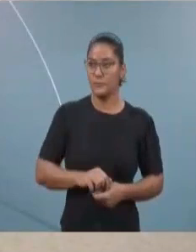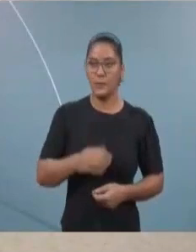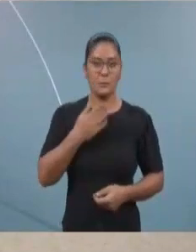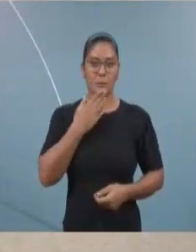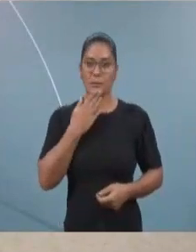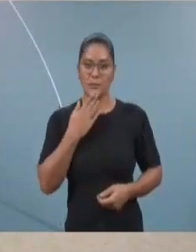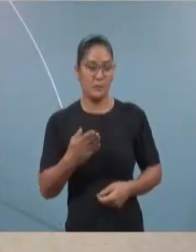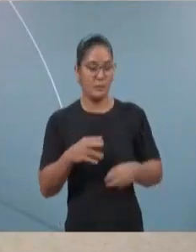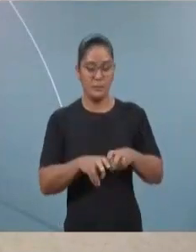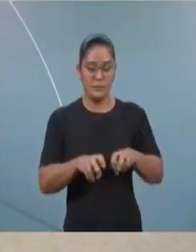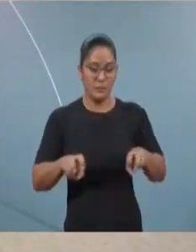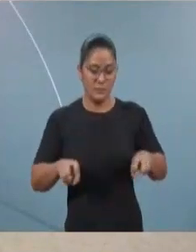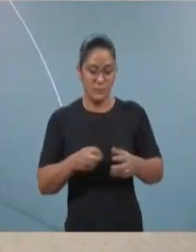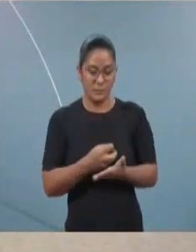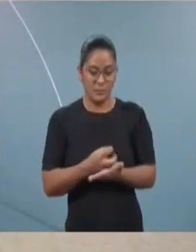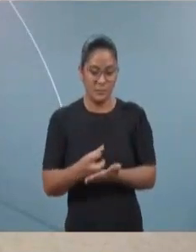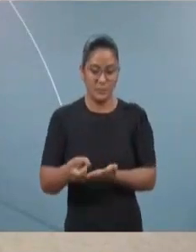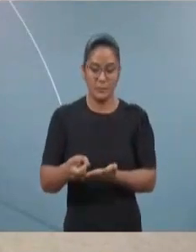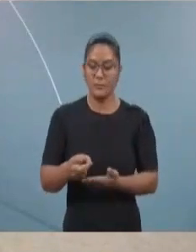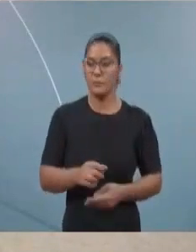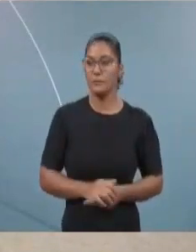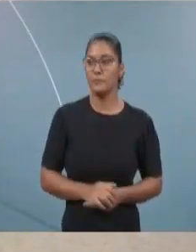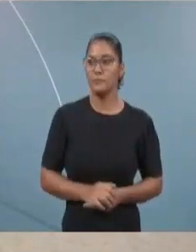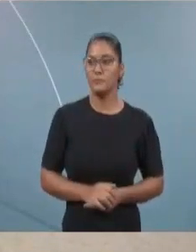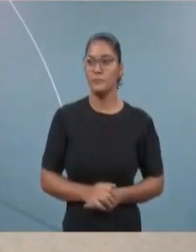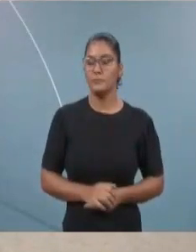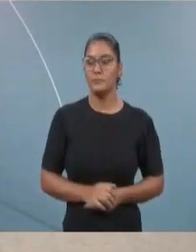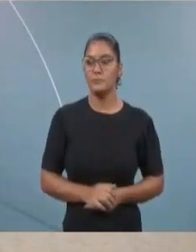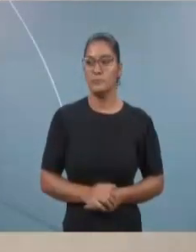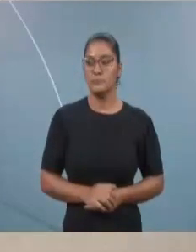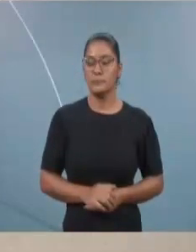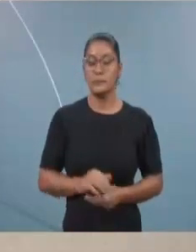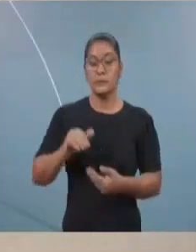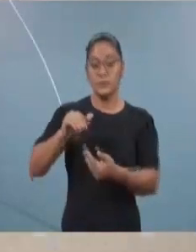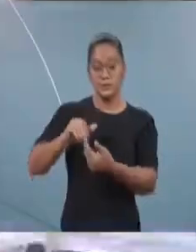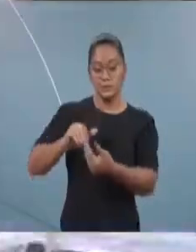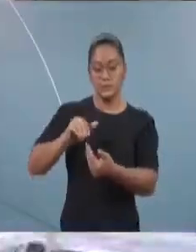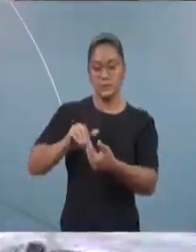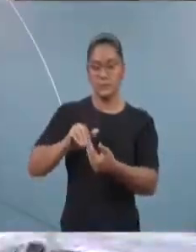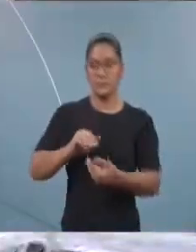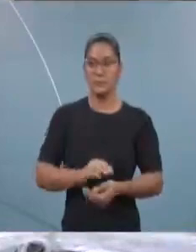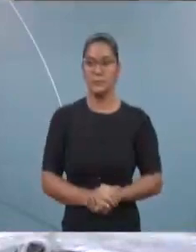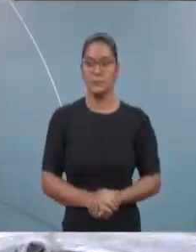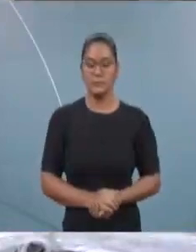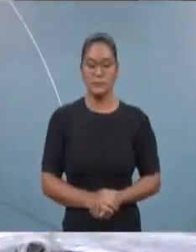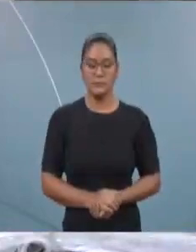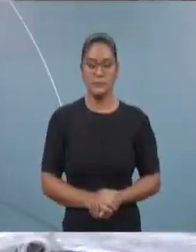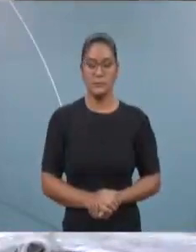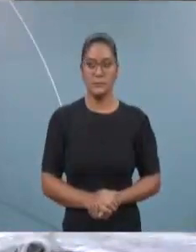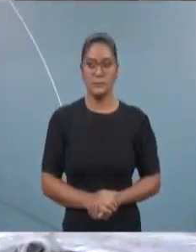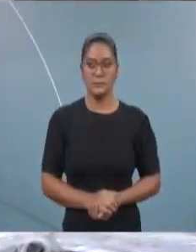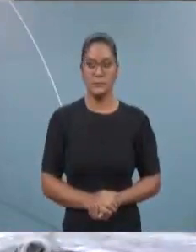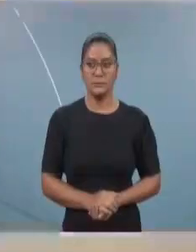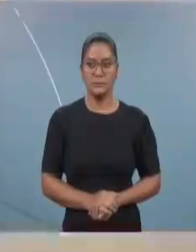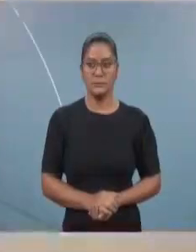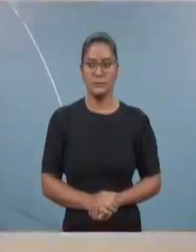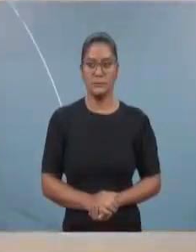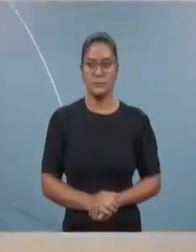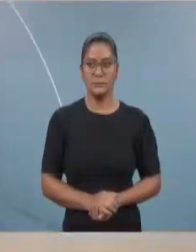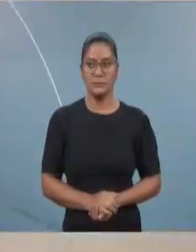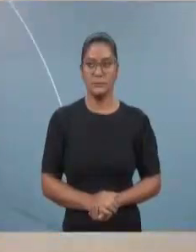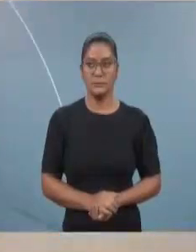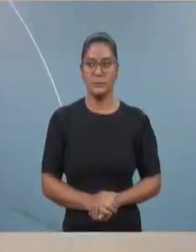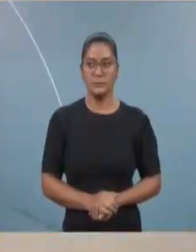pedindo a bancada para sair sim você L fez um acordo aqui com plenário da casa você fez um acordo